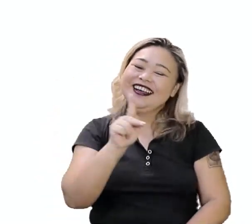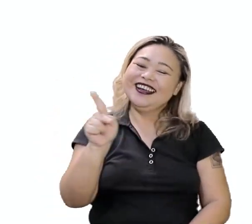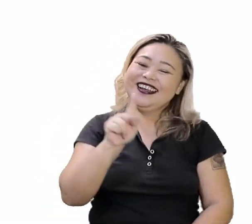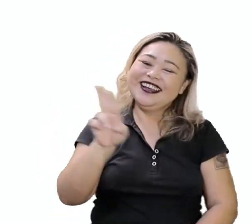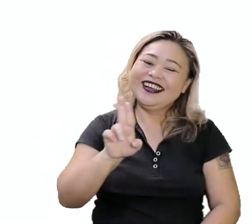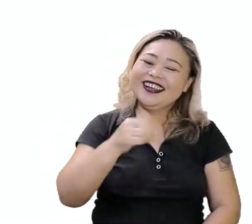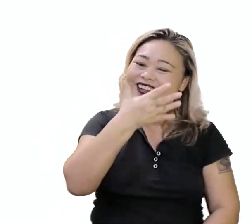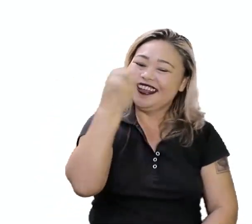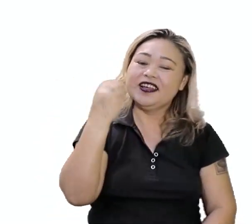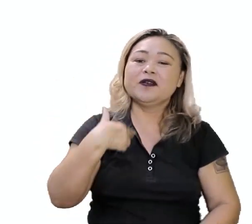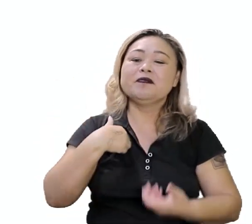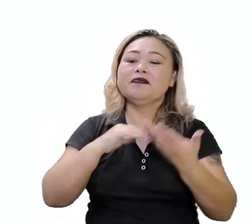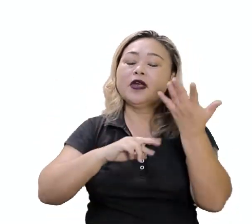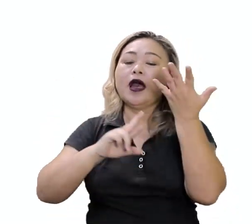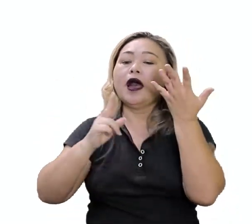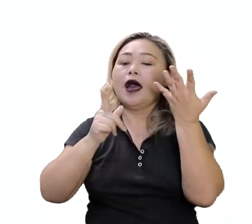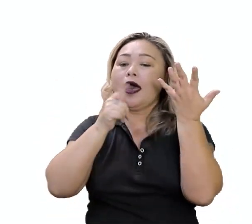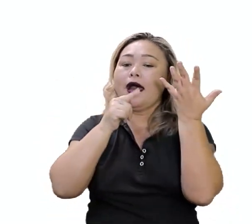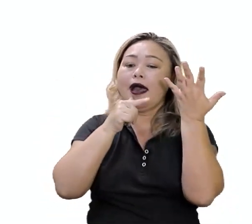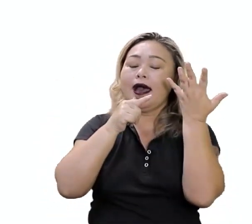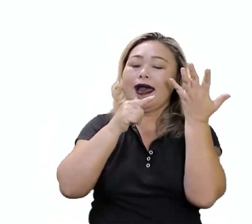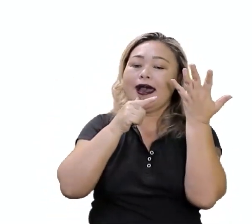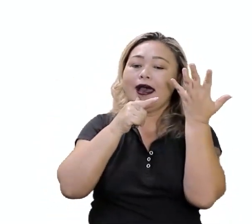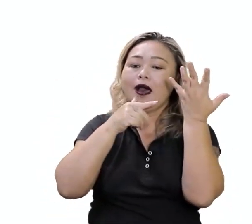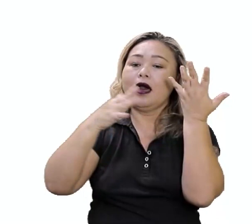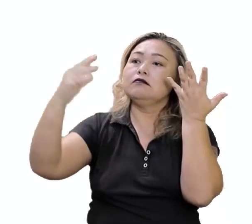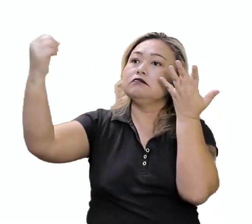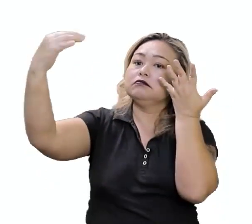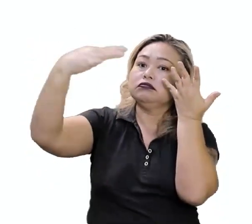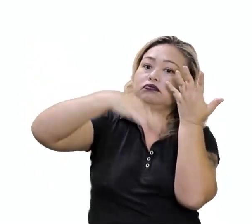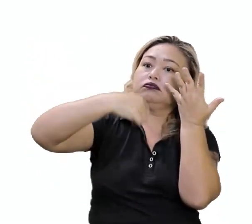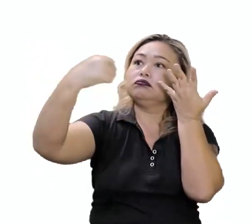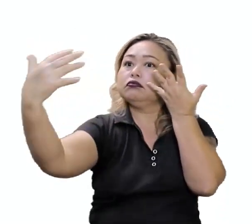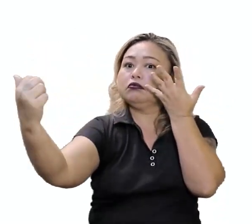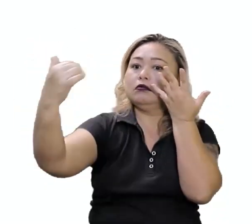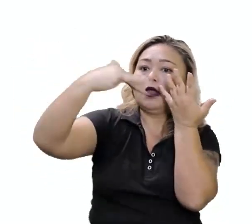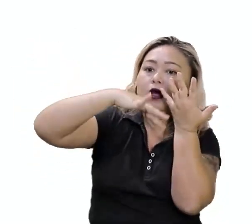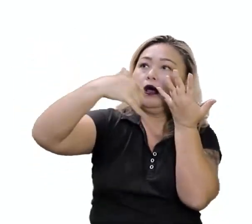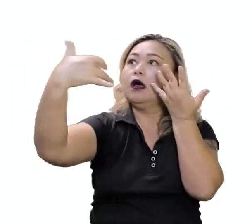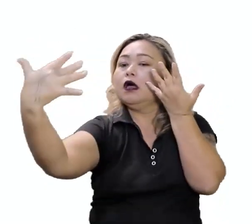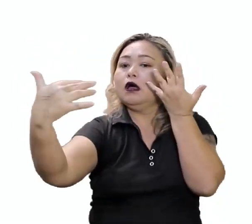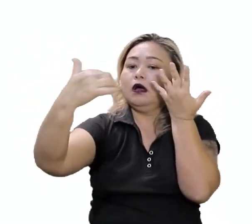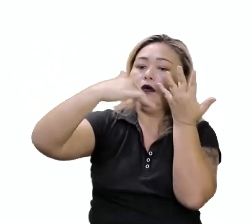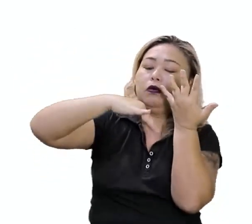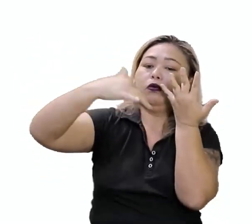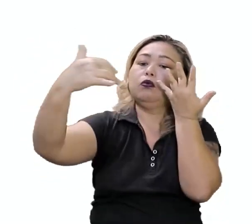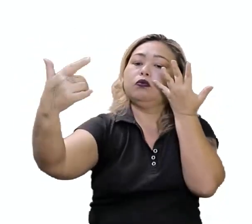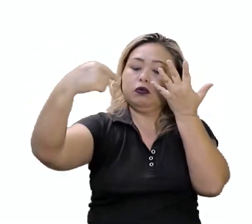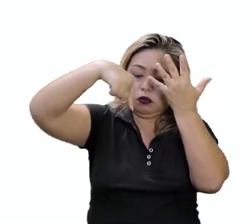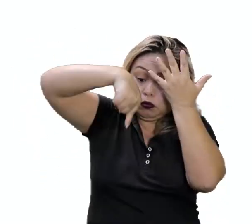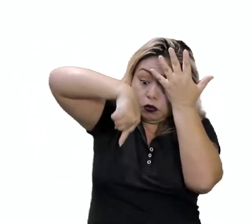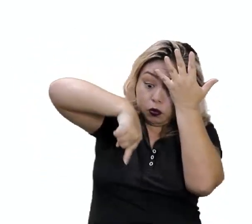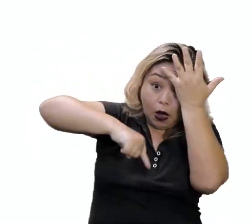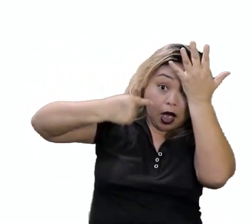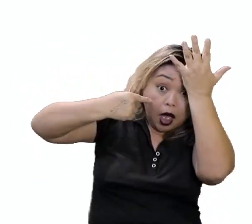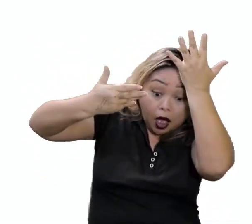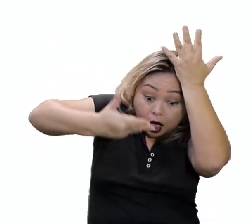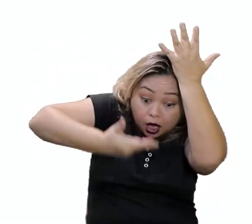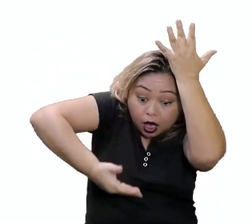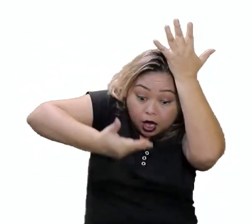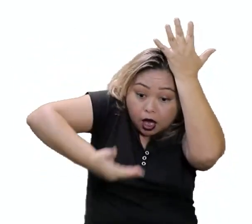essa refração. A água, ela vai, a energia solar, ela vai voltar, retornar. Determinadas profundidades, ela não